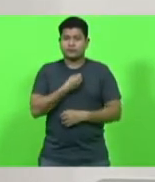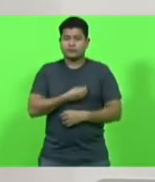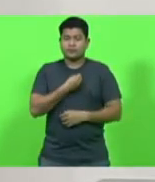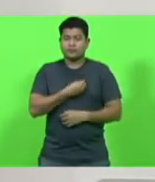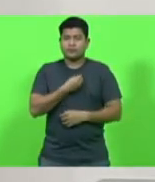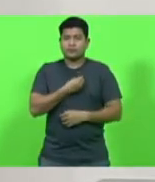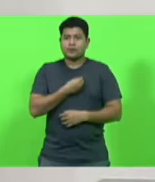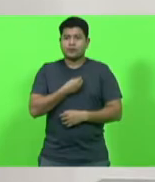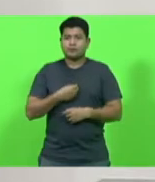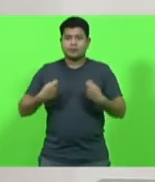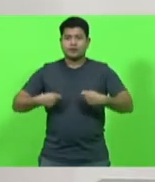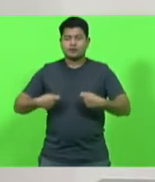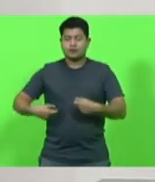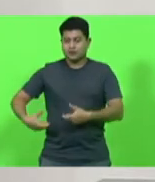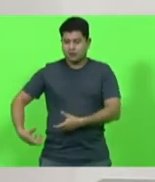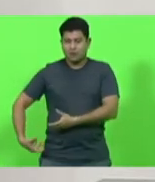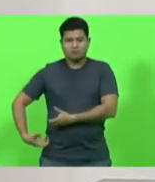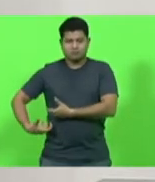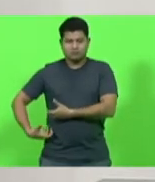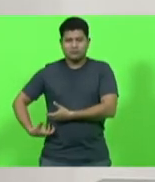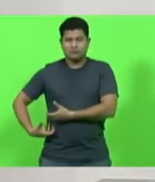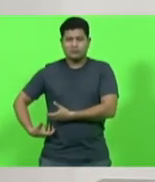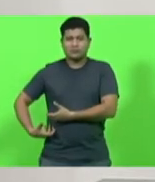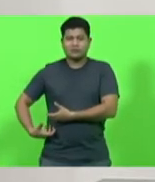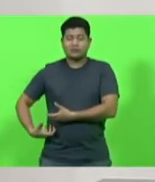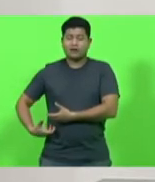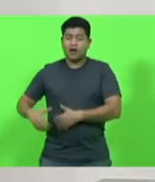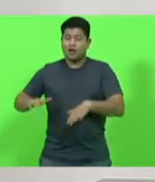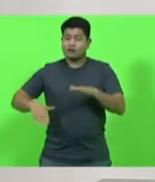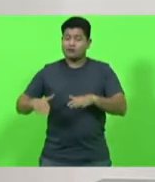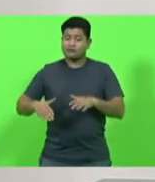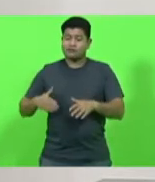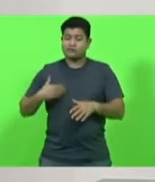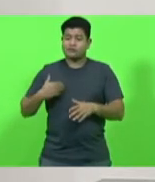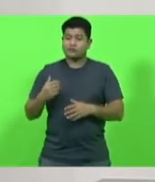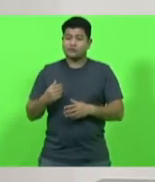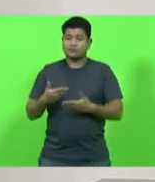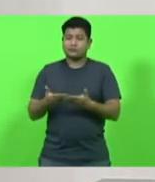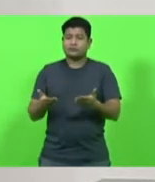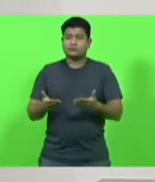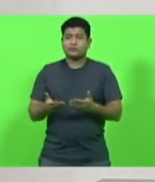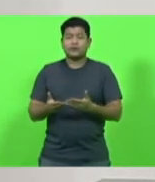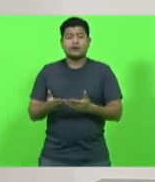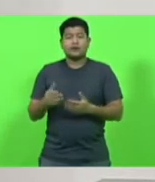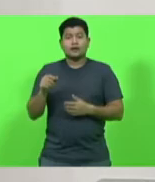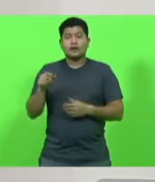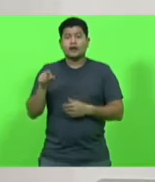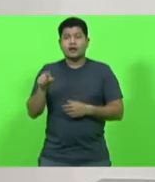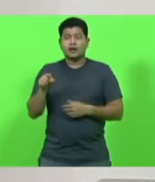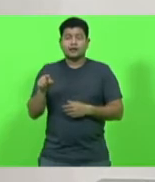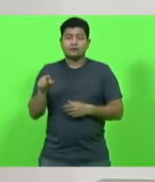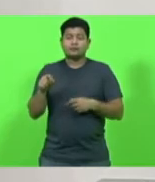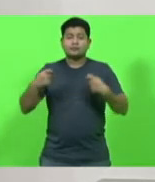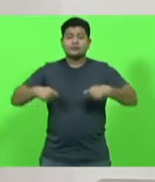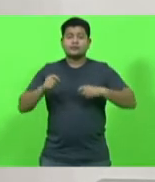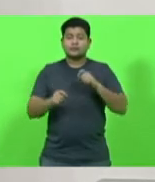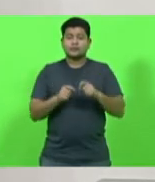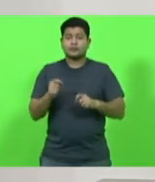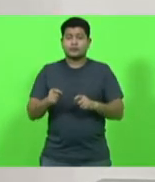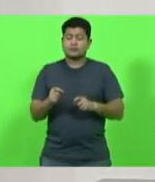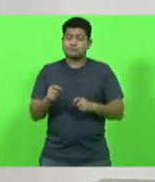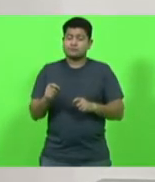bolsa de colostomia. O que acontece hoje com esse cidadão? Tem pessoas que, uma